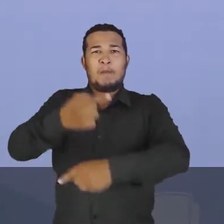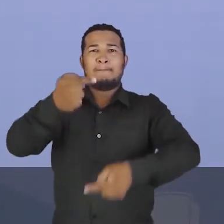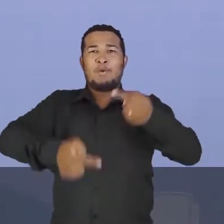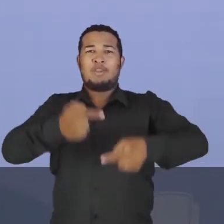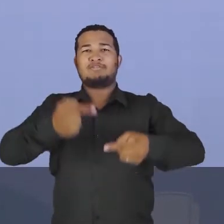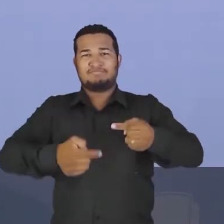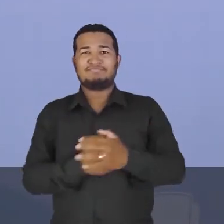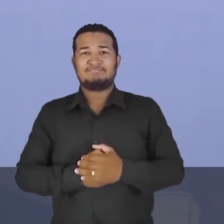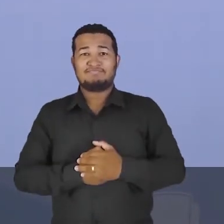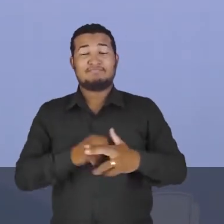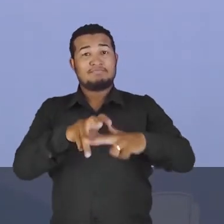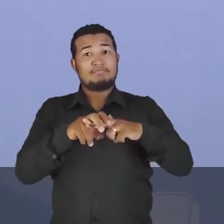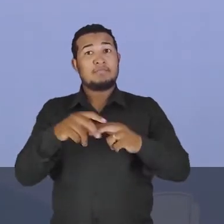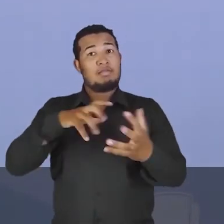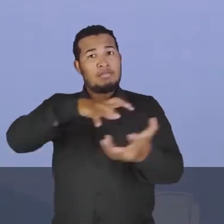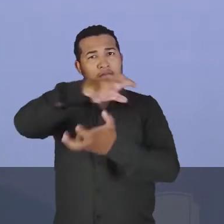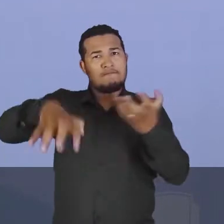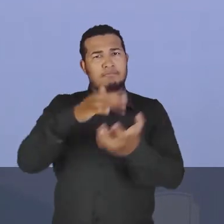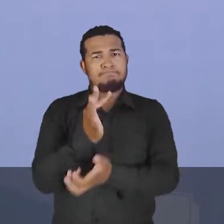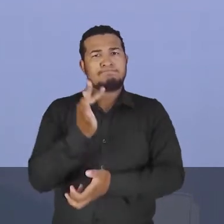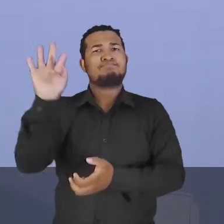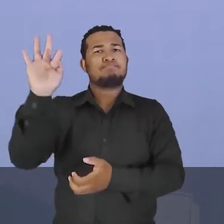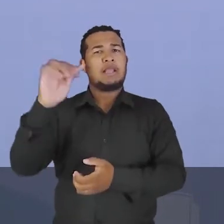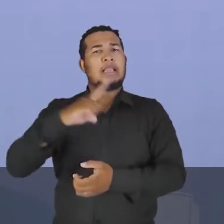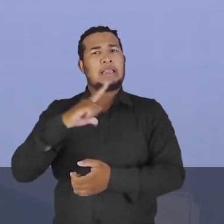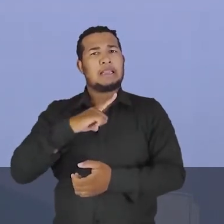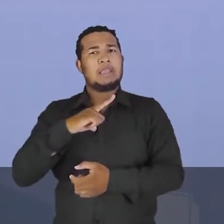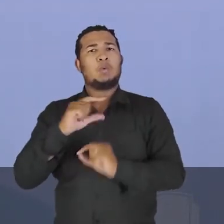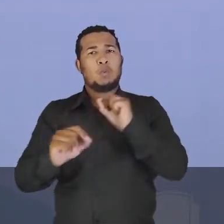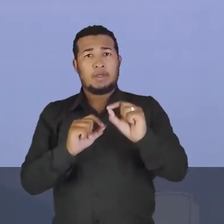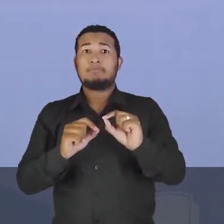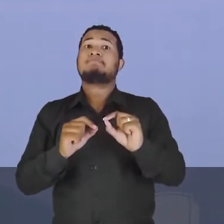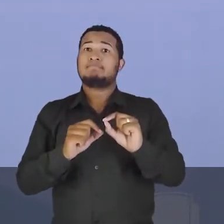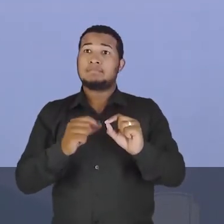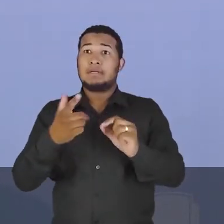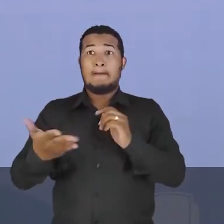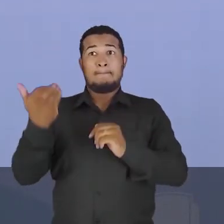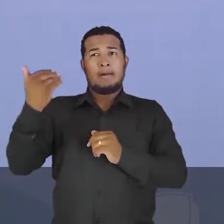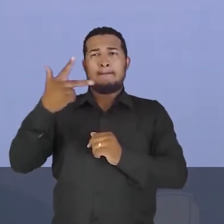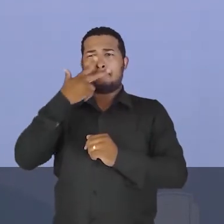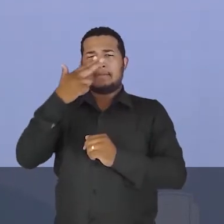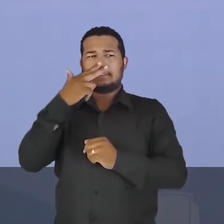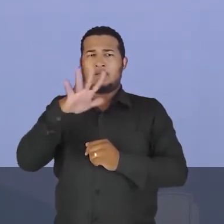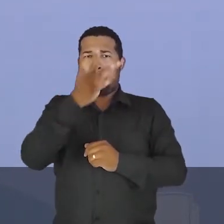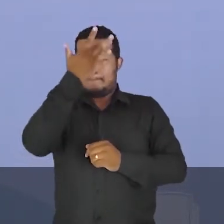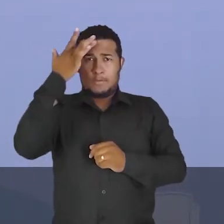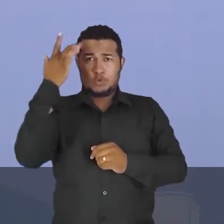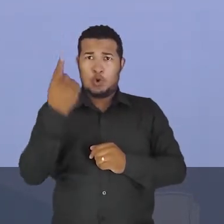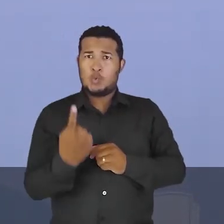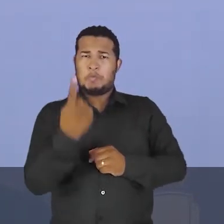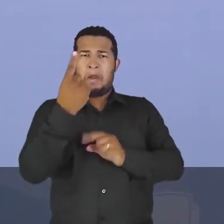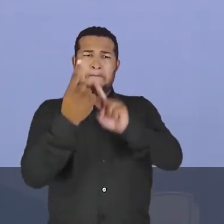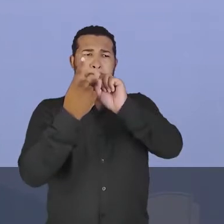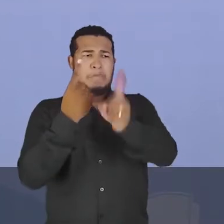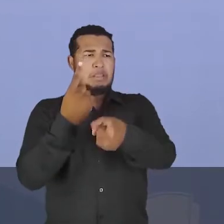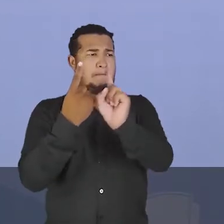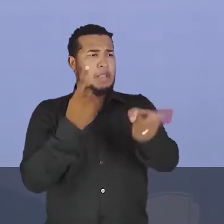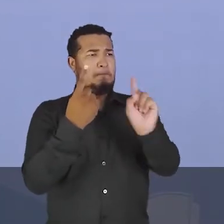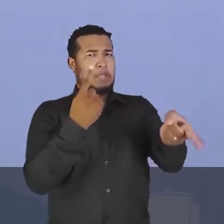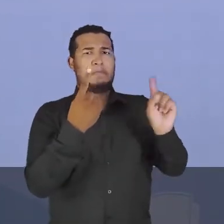A Revolução Francesa foi uma revolução lá que justamente ia contra uma monarquia absolutista. Você tinha lá